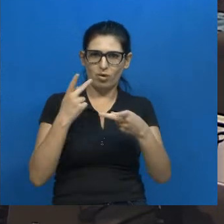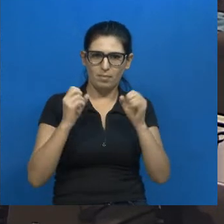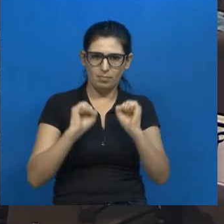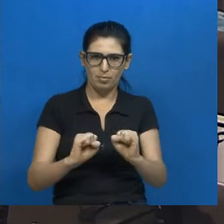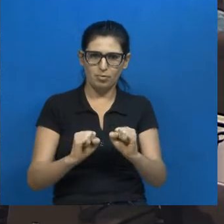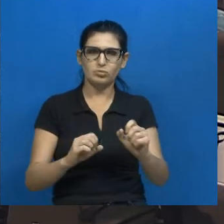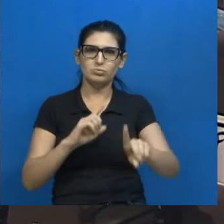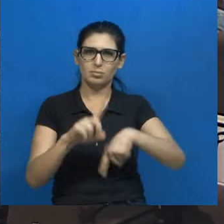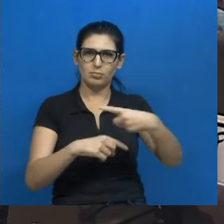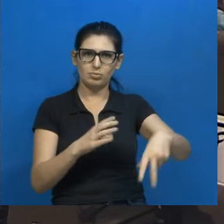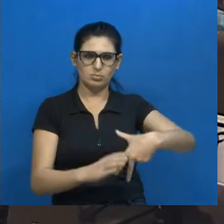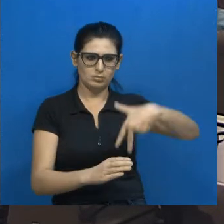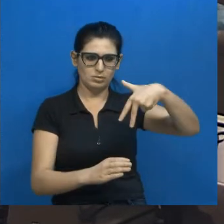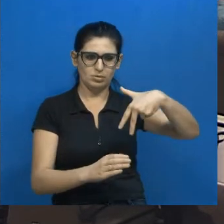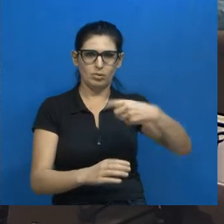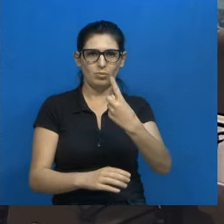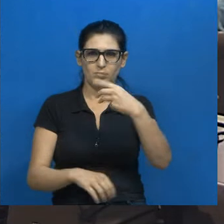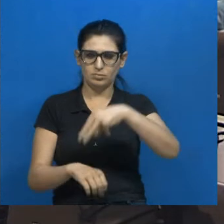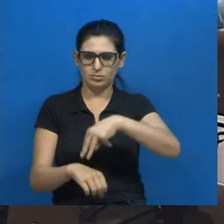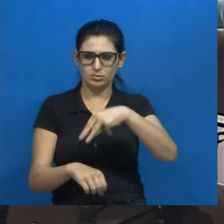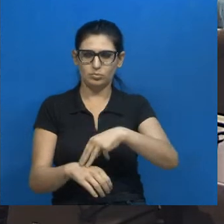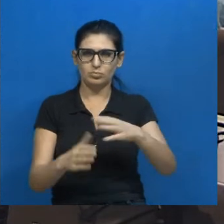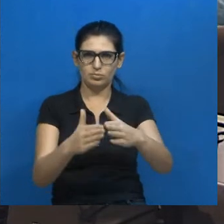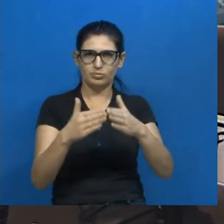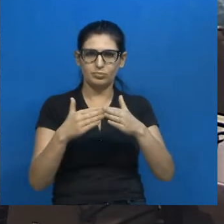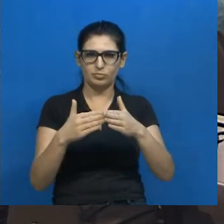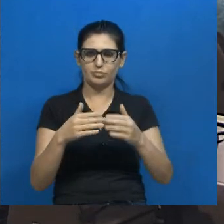Só um minuto, por favor. Boa noite.